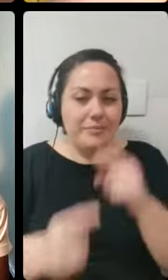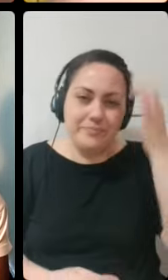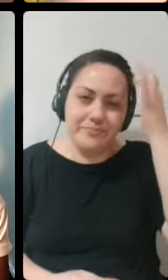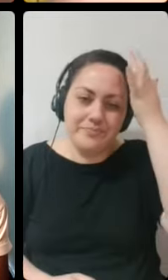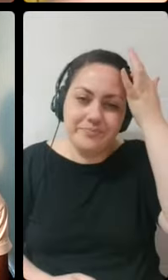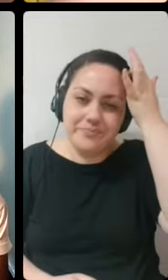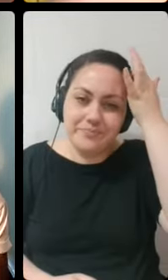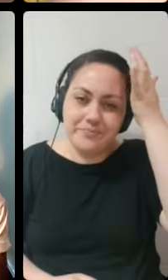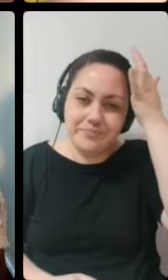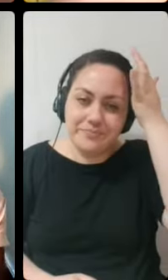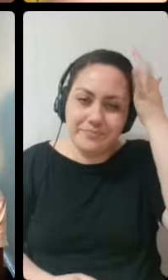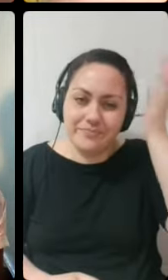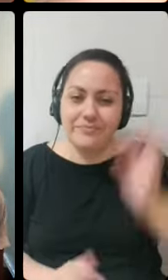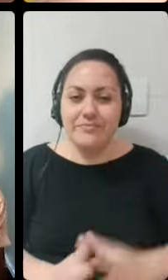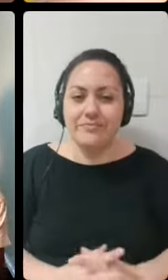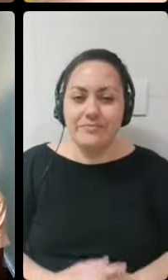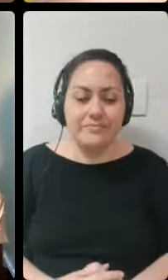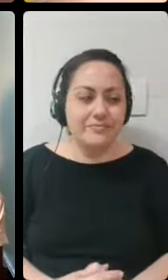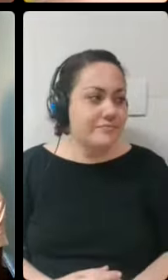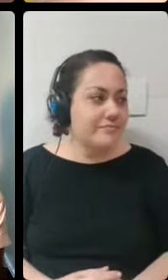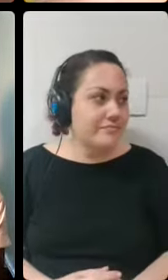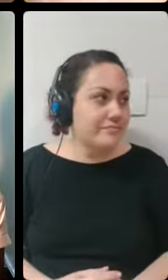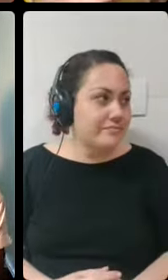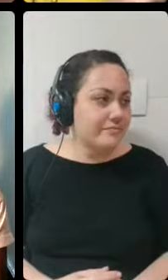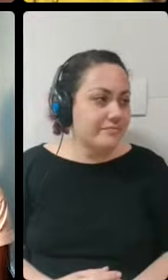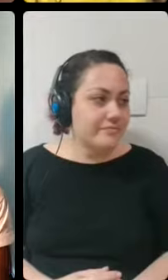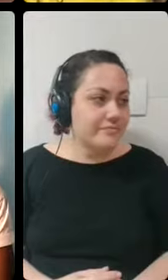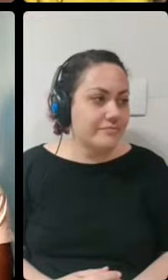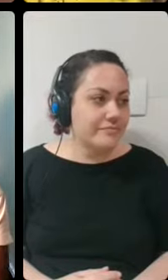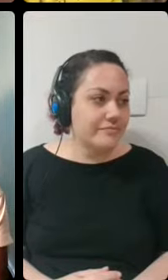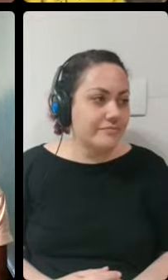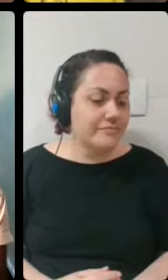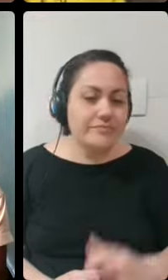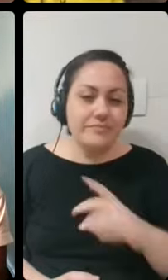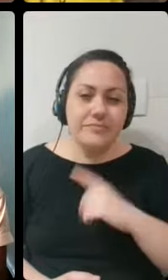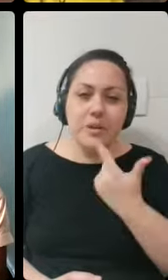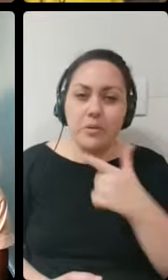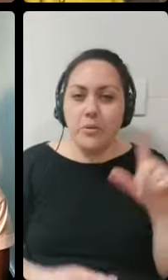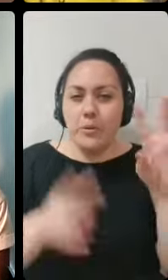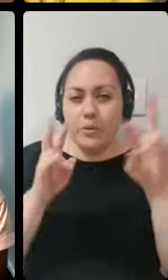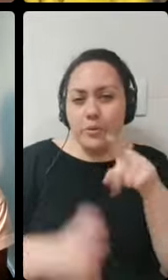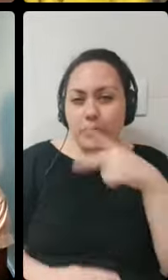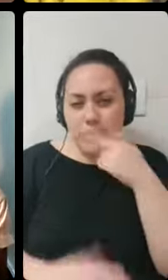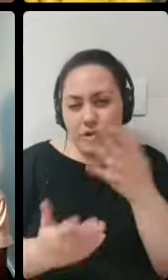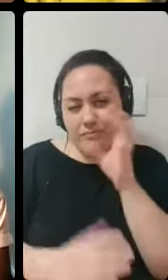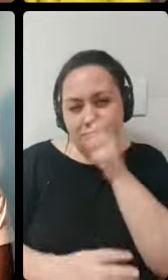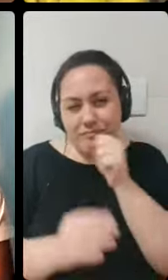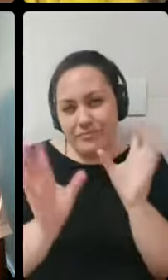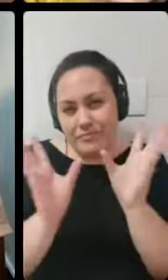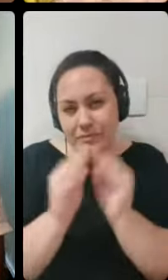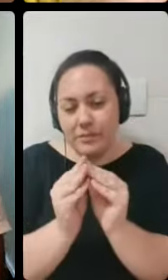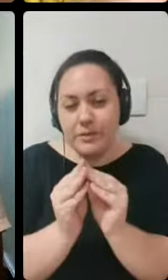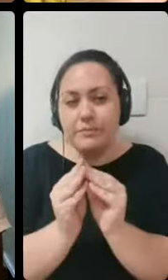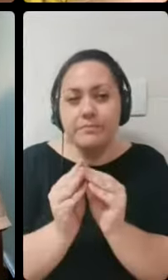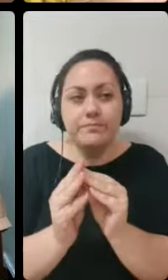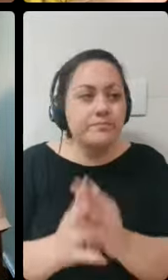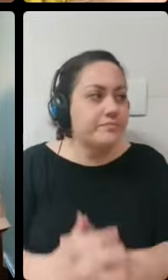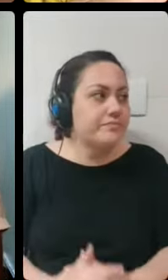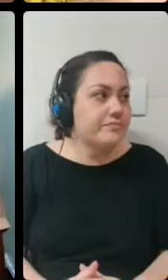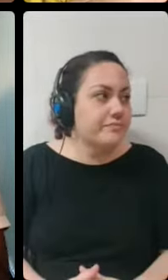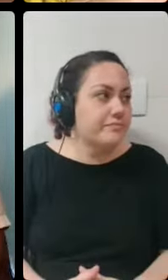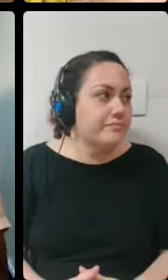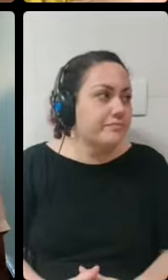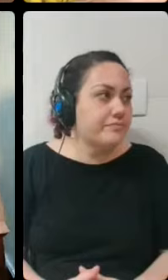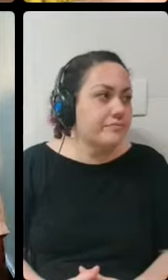acho um ponto que agora que tu trouxe, só rapidinho, acho que daí entra muita parte do NAP também,